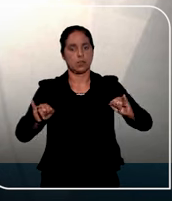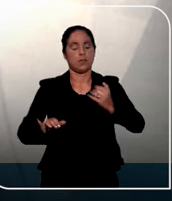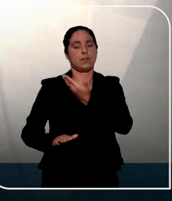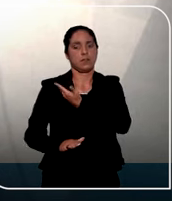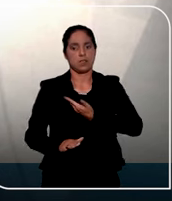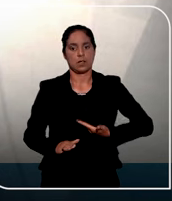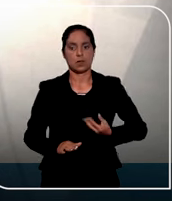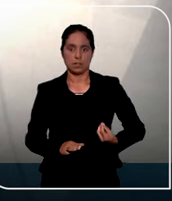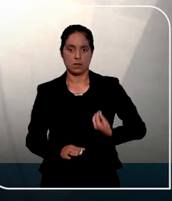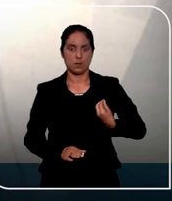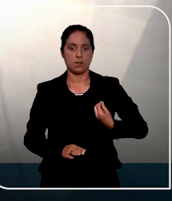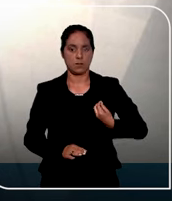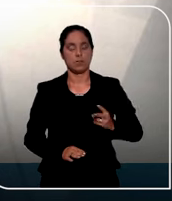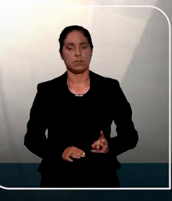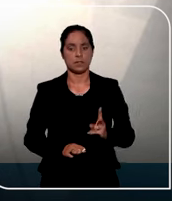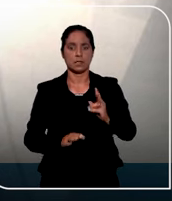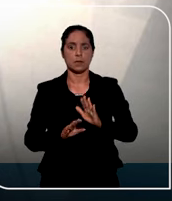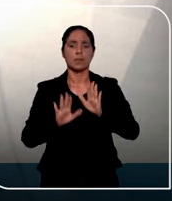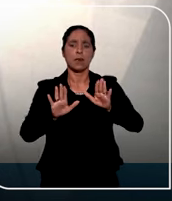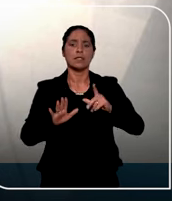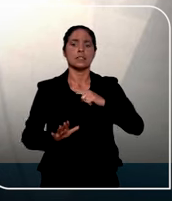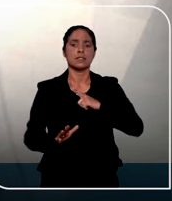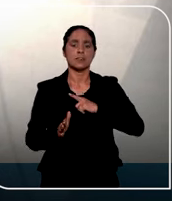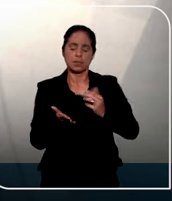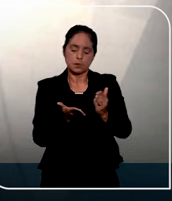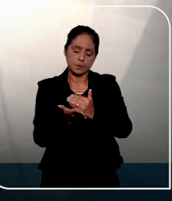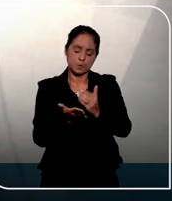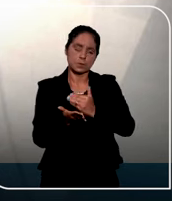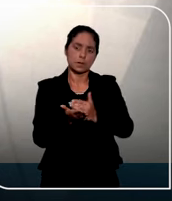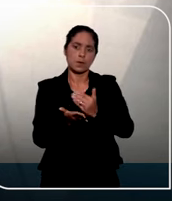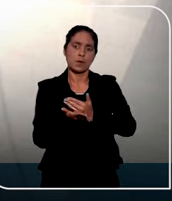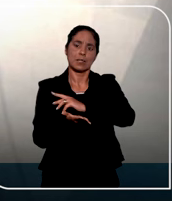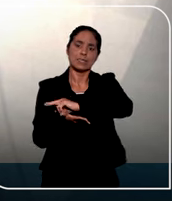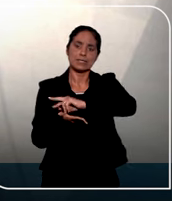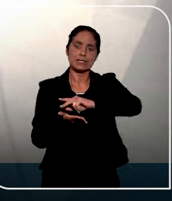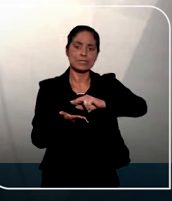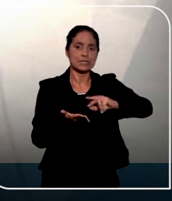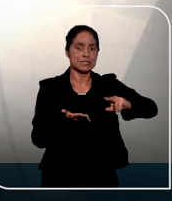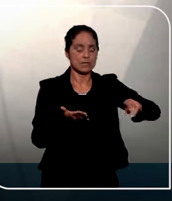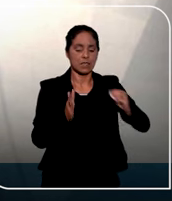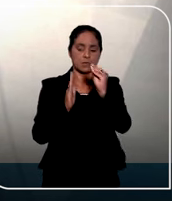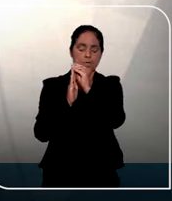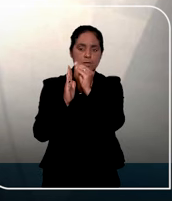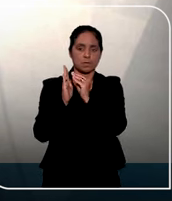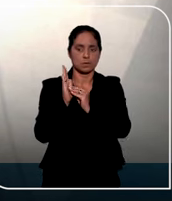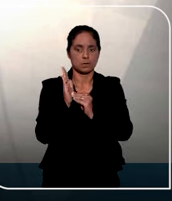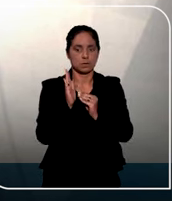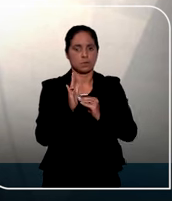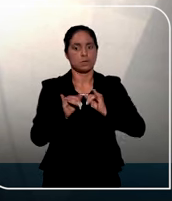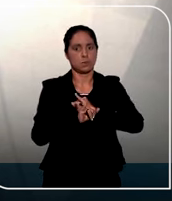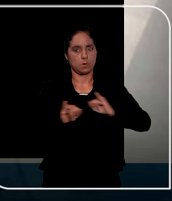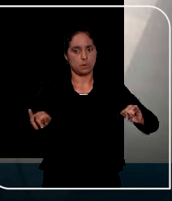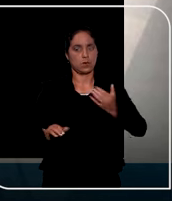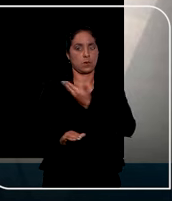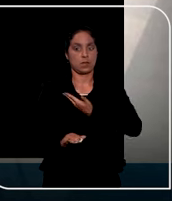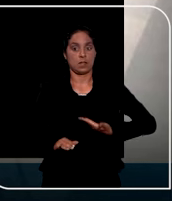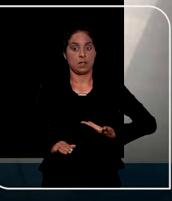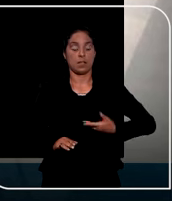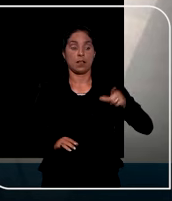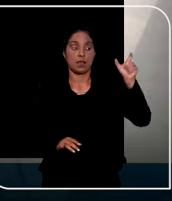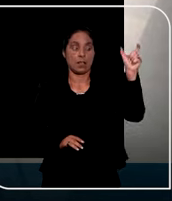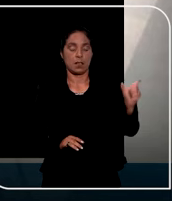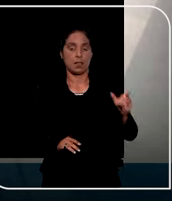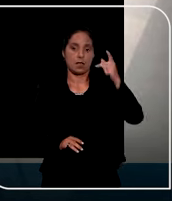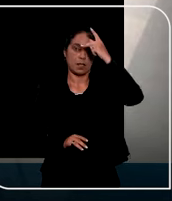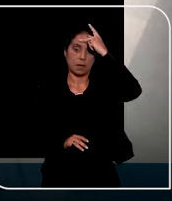ainda em vida a ministra destacou a existência de milhares de folhas de documentos relativas à prestação de contas do período em que a